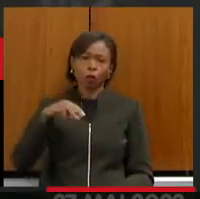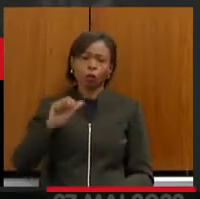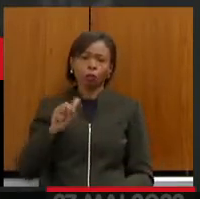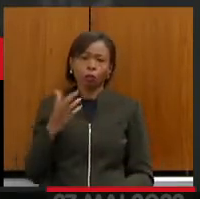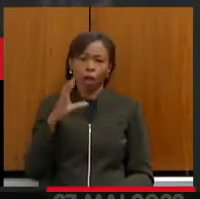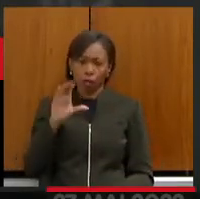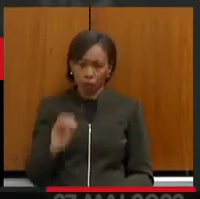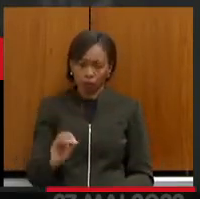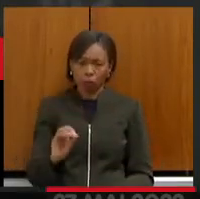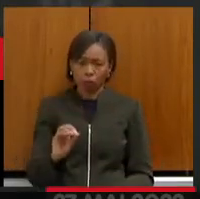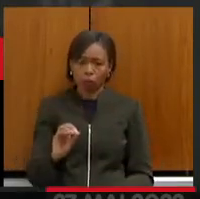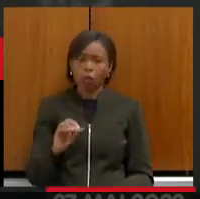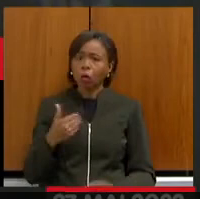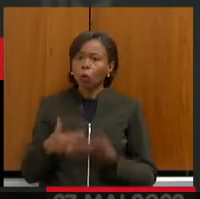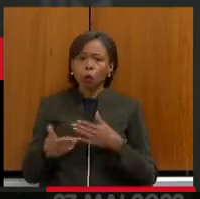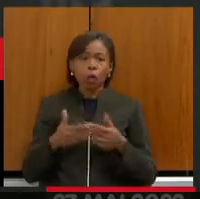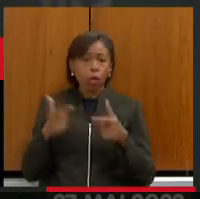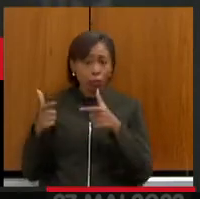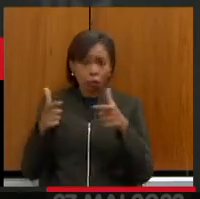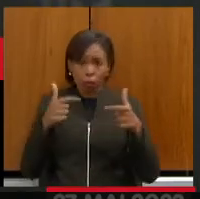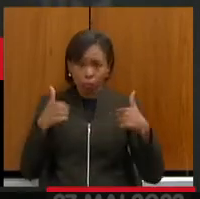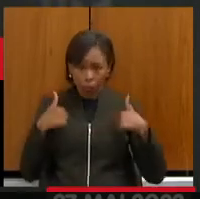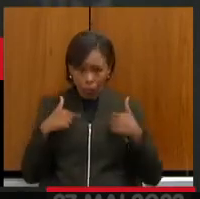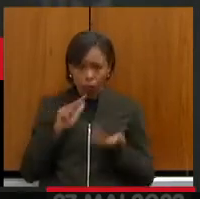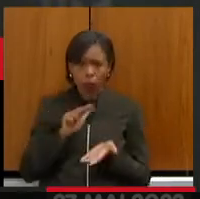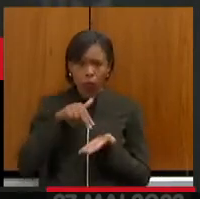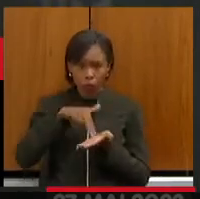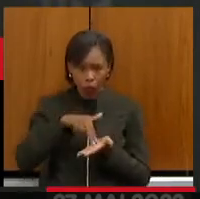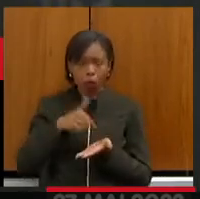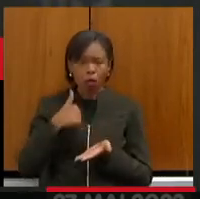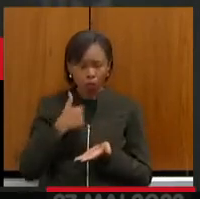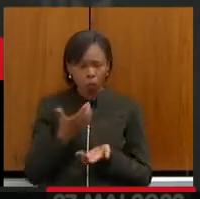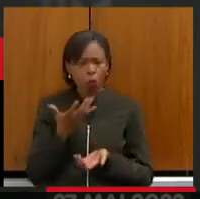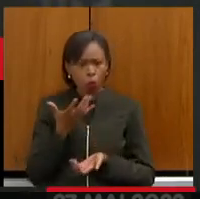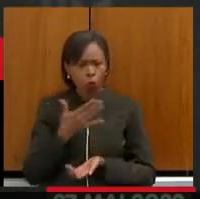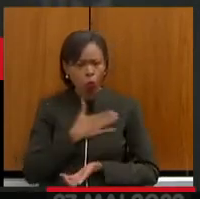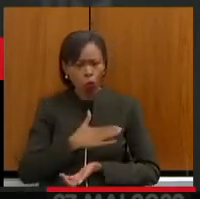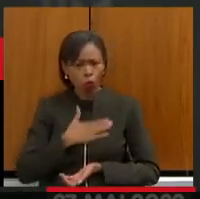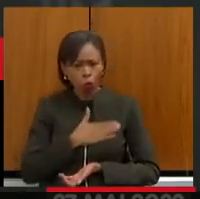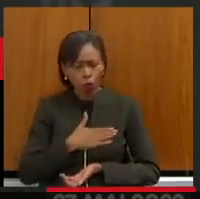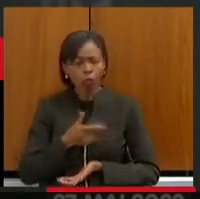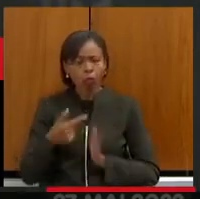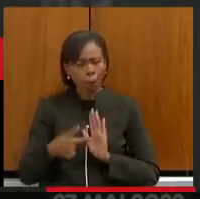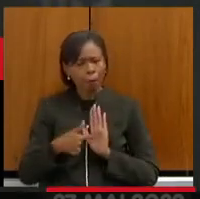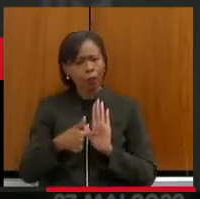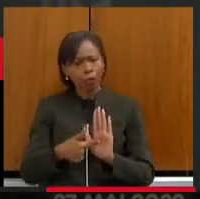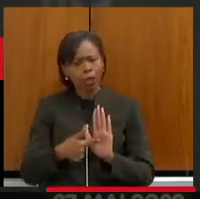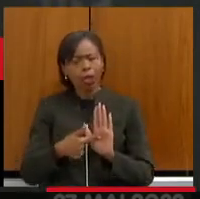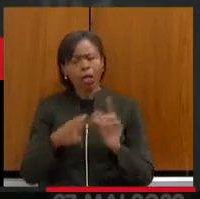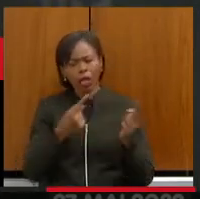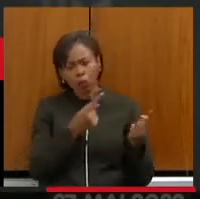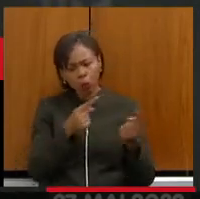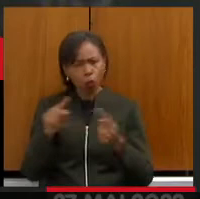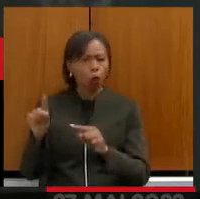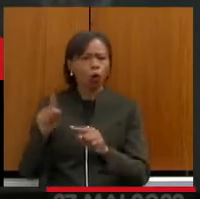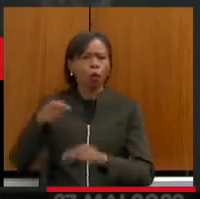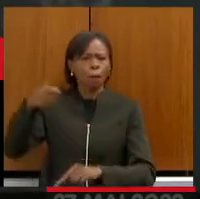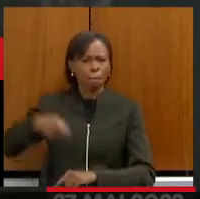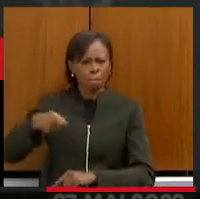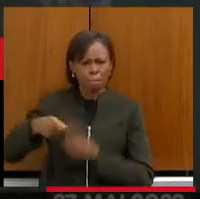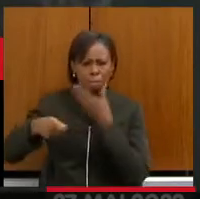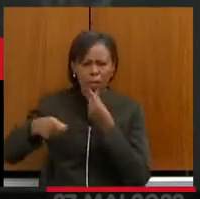é que eu estou eu gosto de levar algo que é para mim representa essa luta contra o machismo e